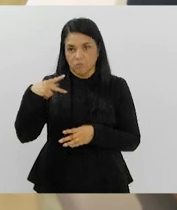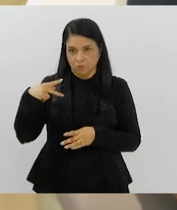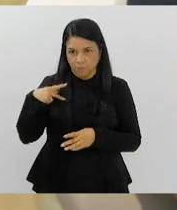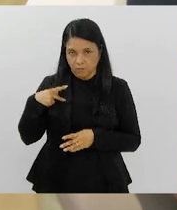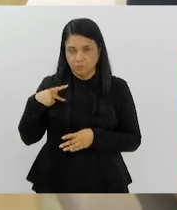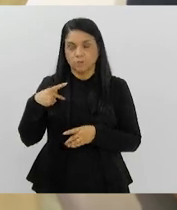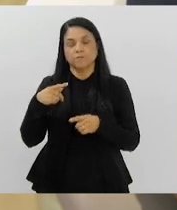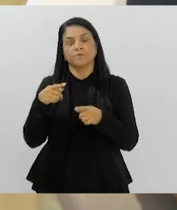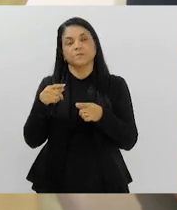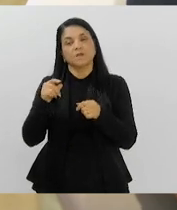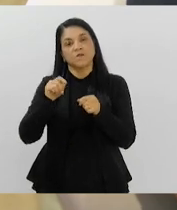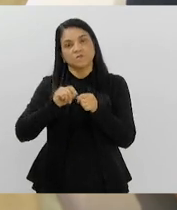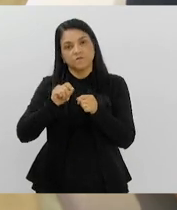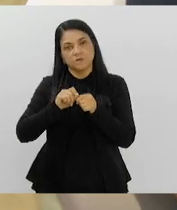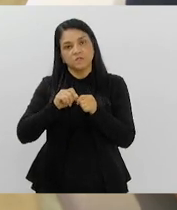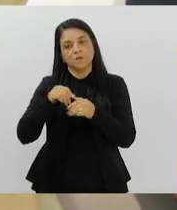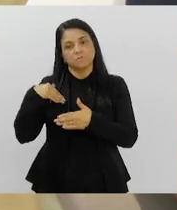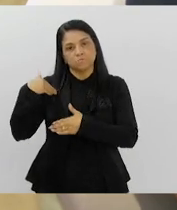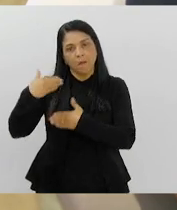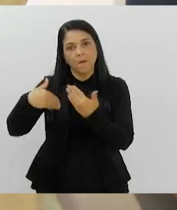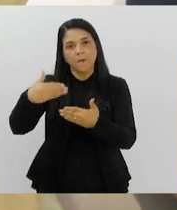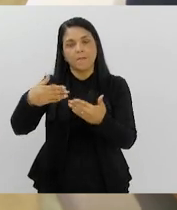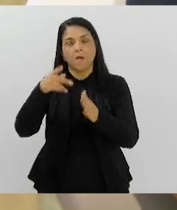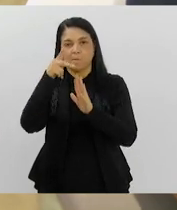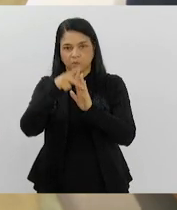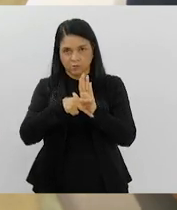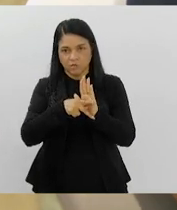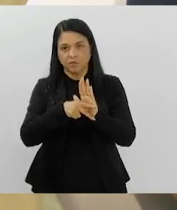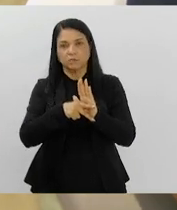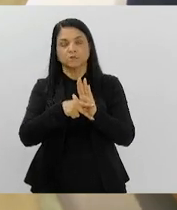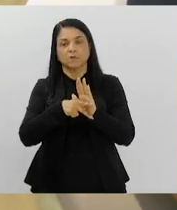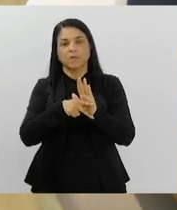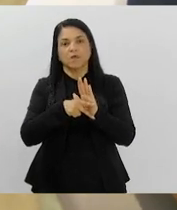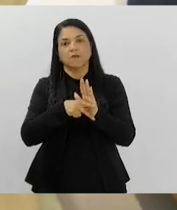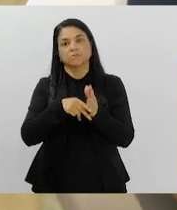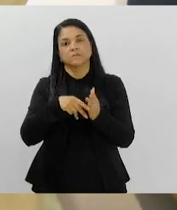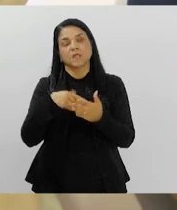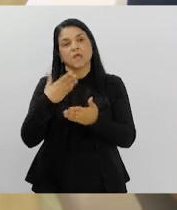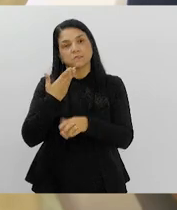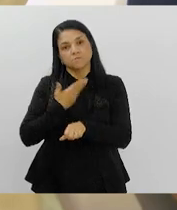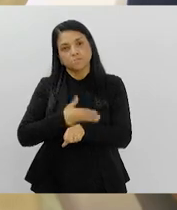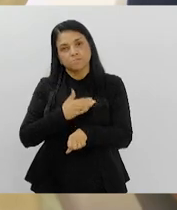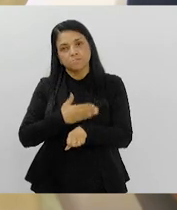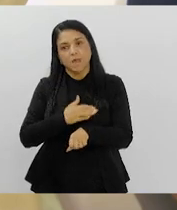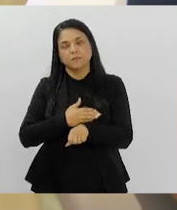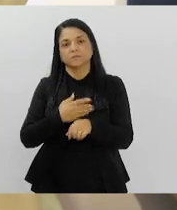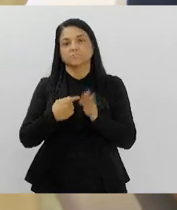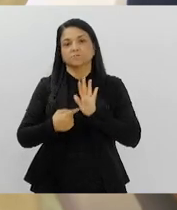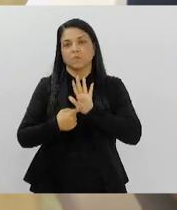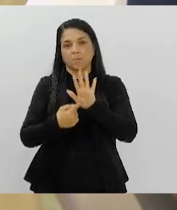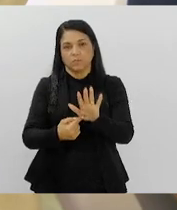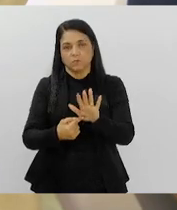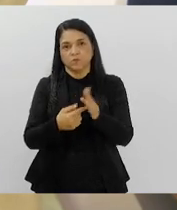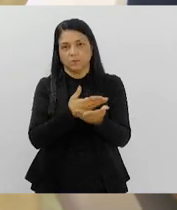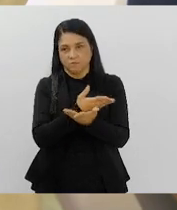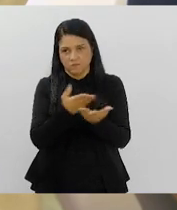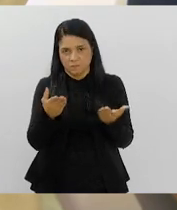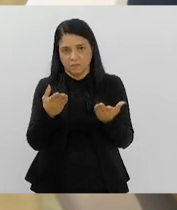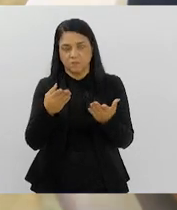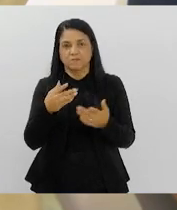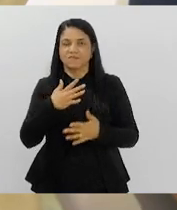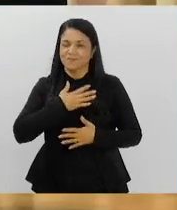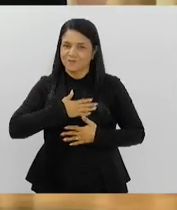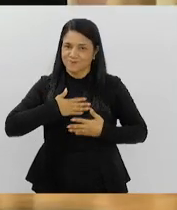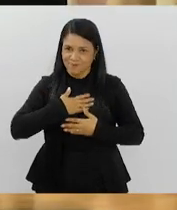fizemos aí demos prosseguimento a esse projeto. Então, essas são as práticas que nós queríamos trazer para vocês. Espero que tenham